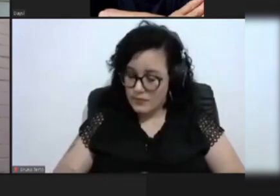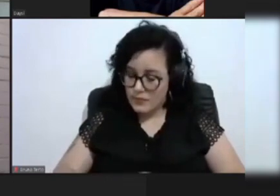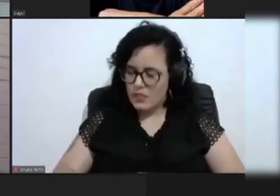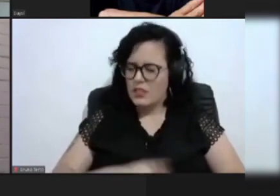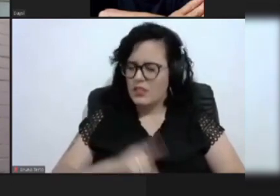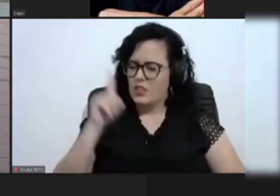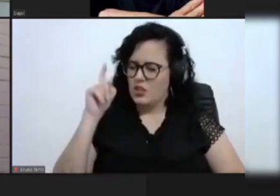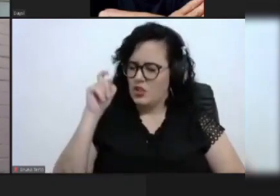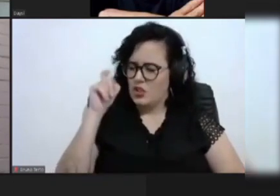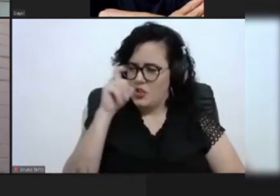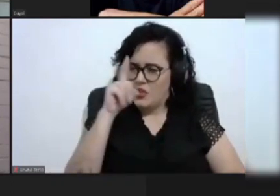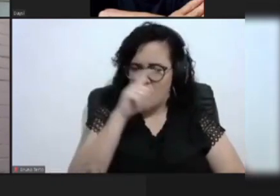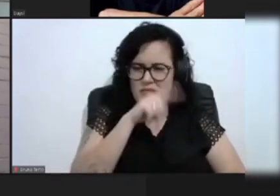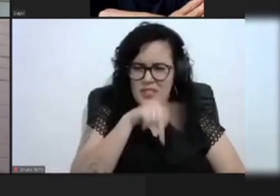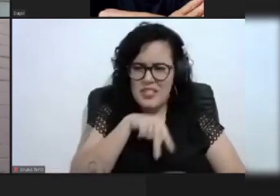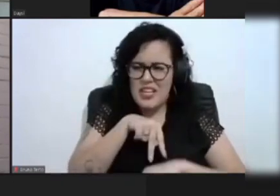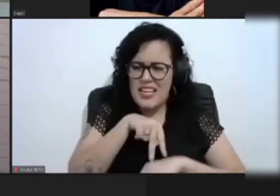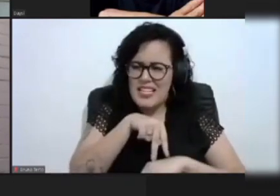um jeito de viver.